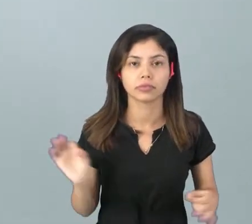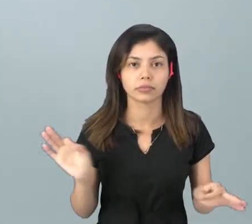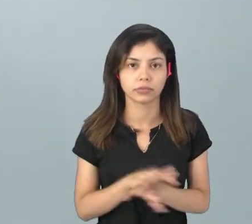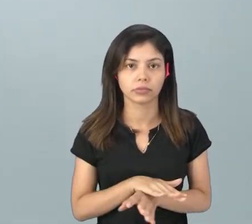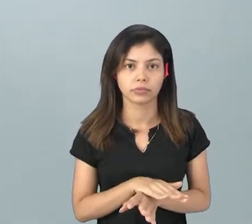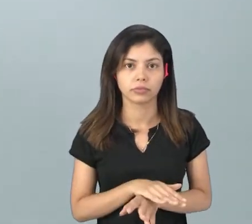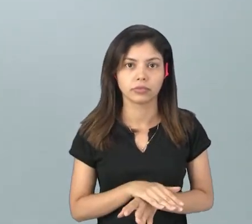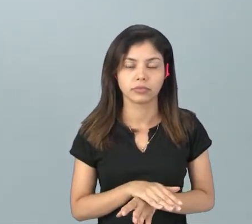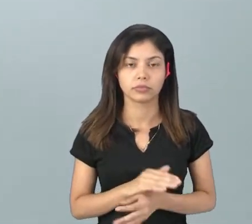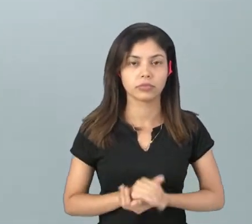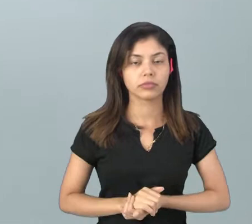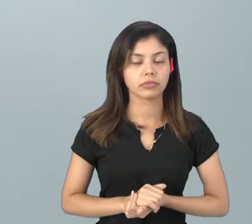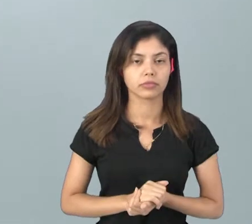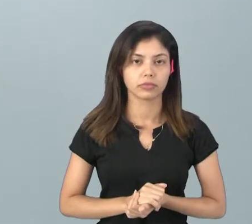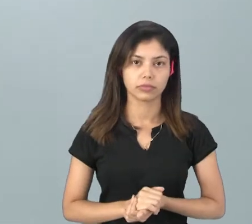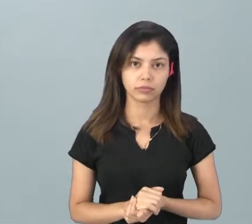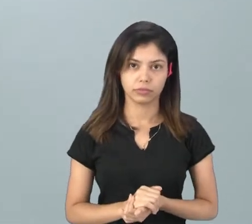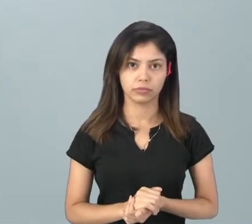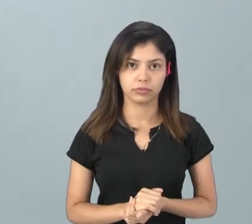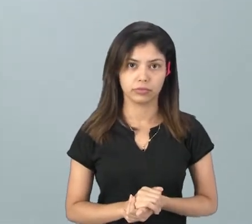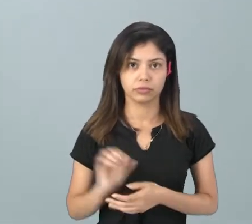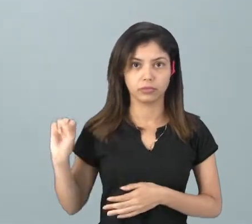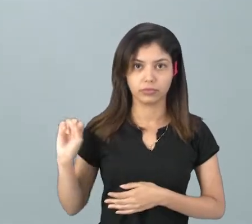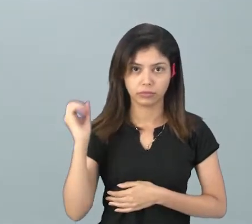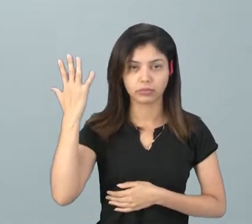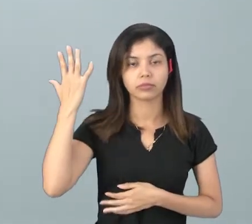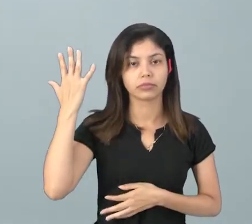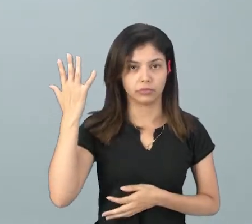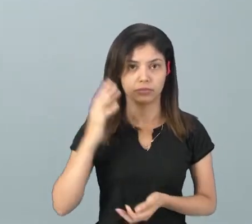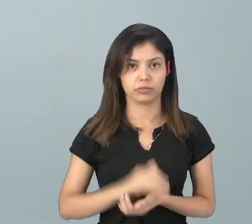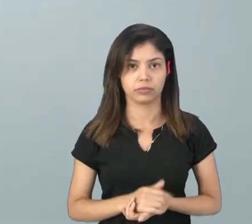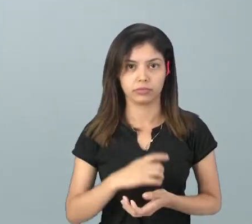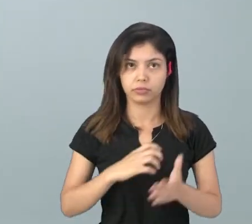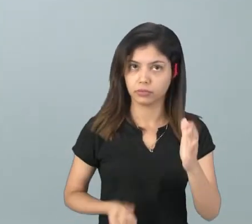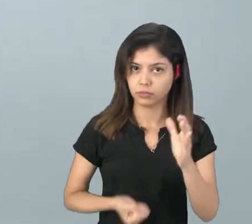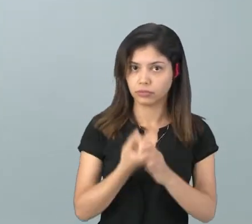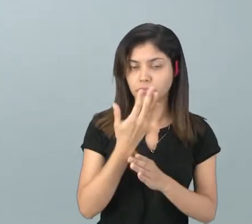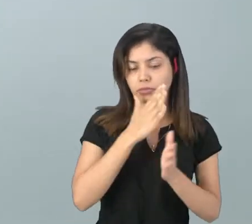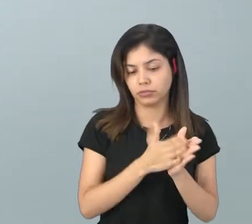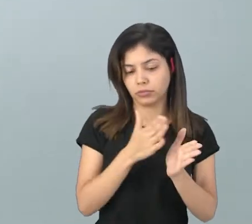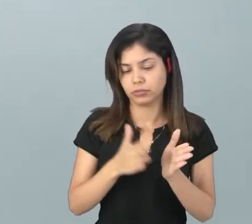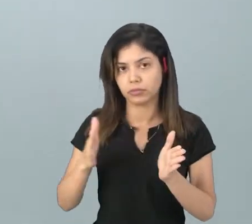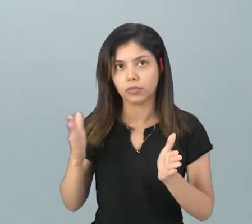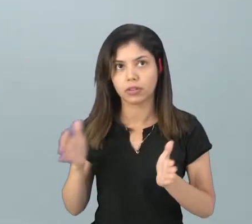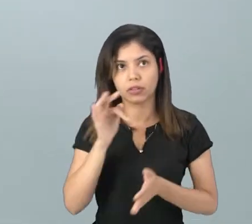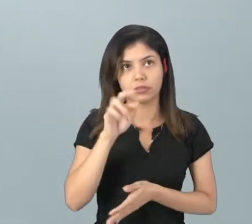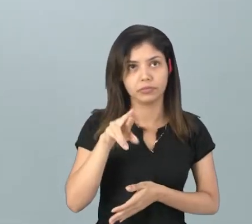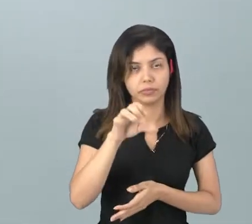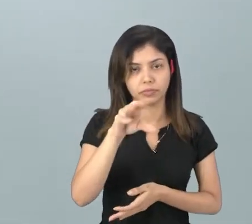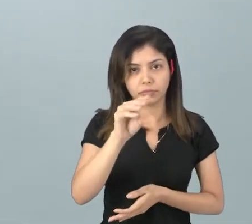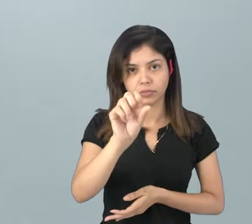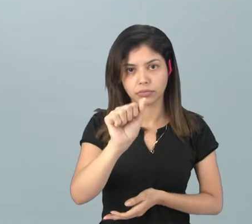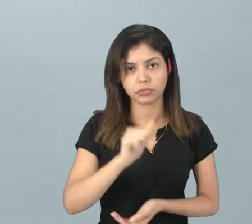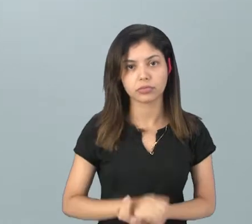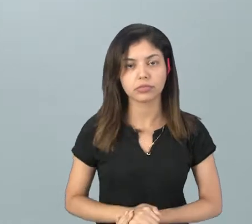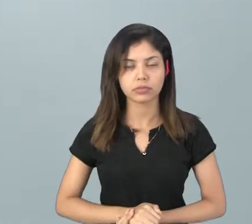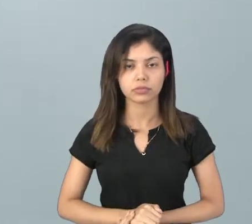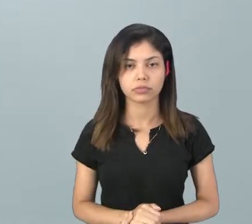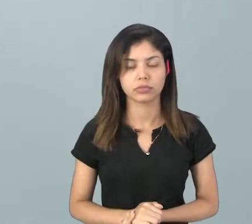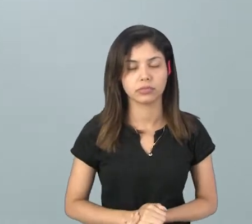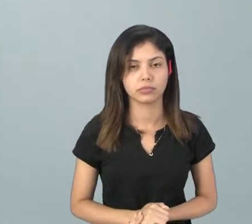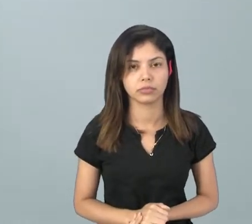fé, abrindo mão. Então, esses acontecimentos que surgem são fenomênicos, né? E